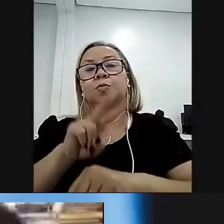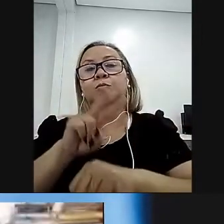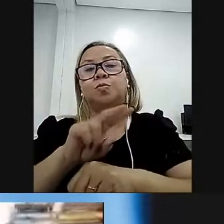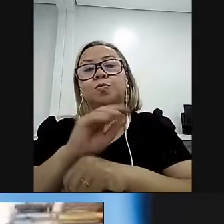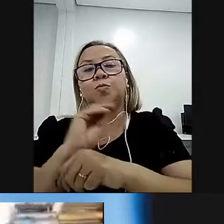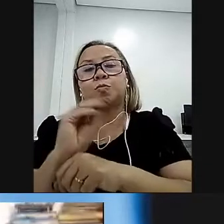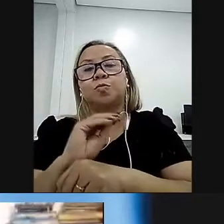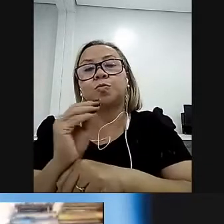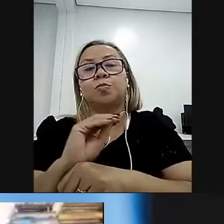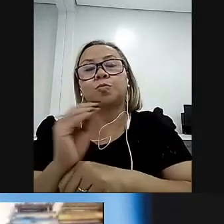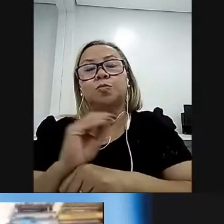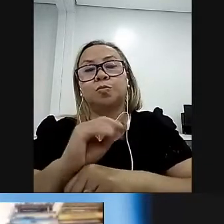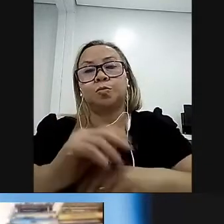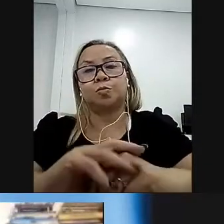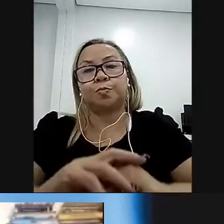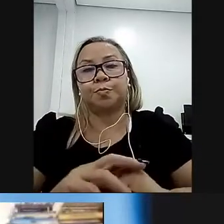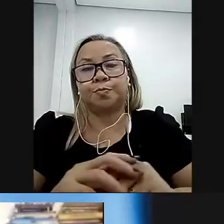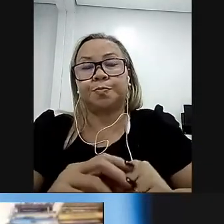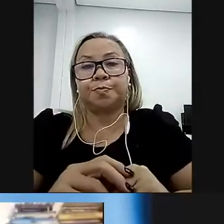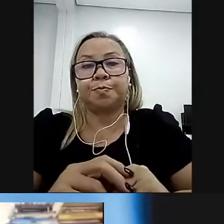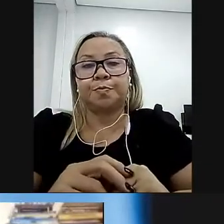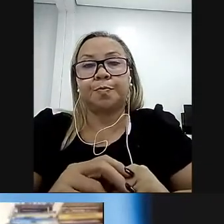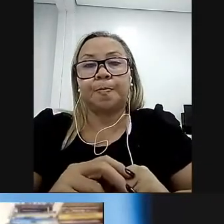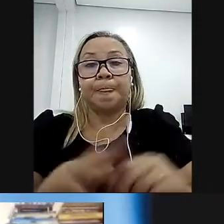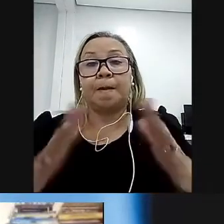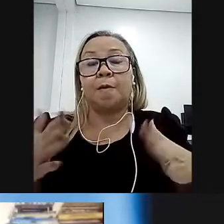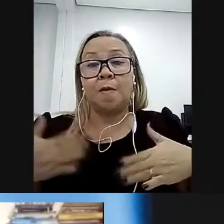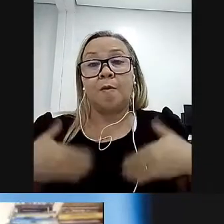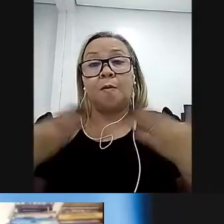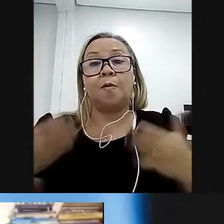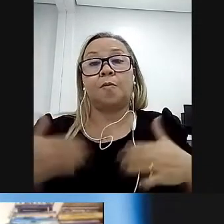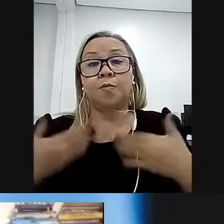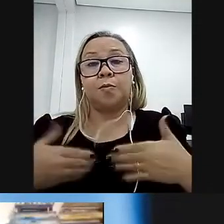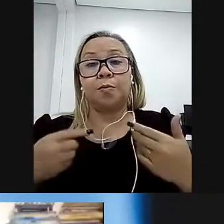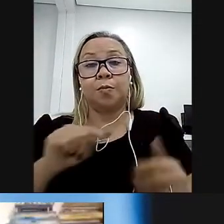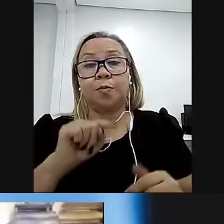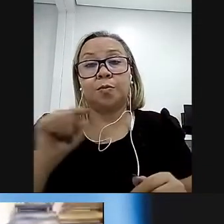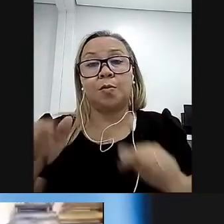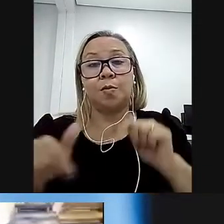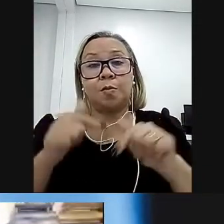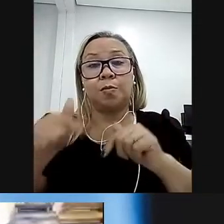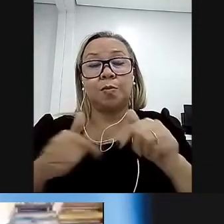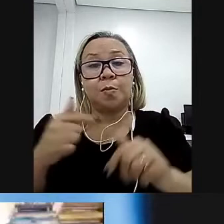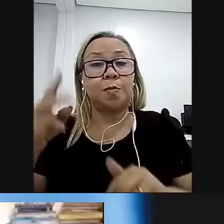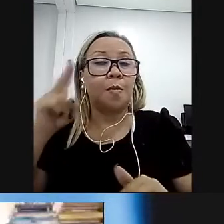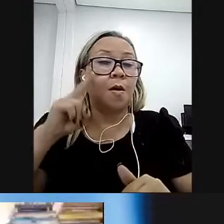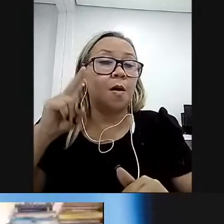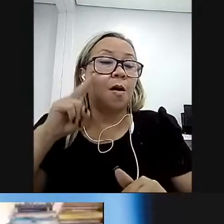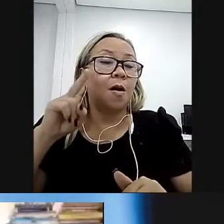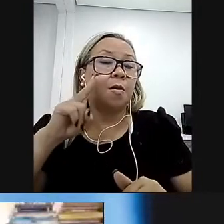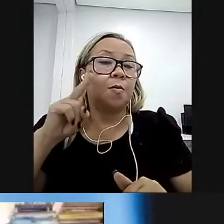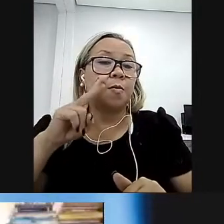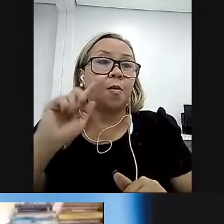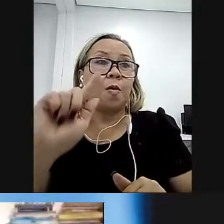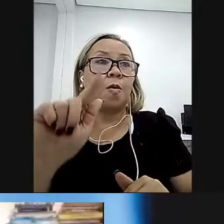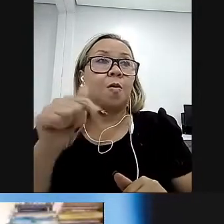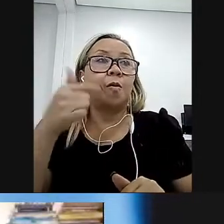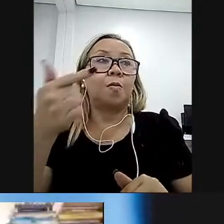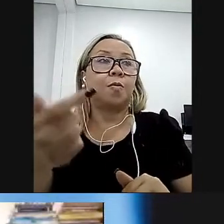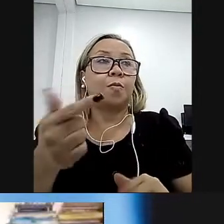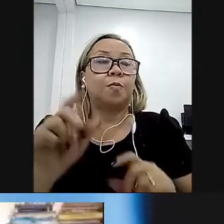Isso. É incrível isso, né? O trabalho da memória e depois